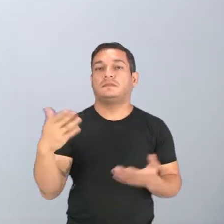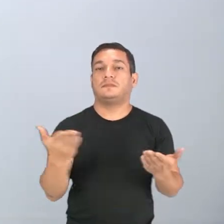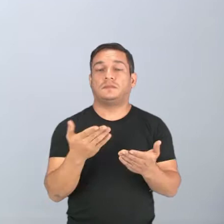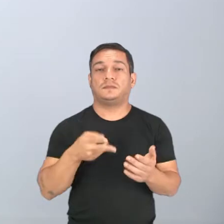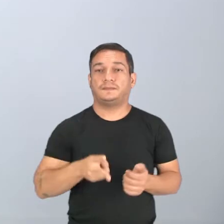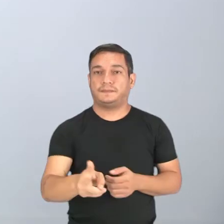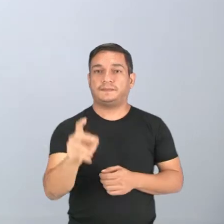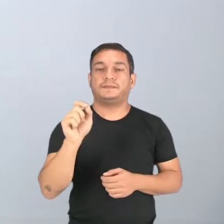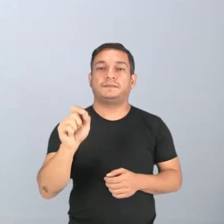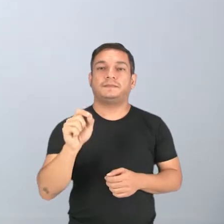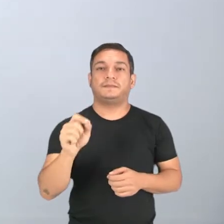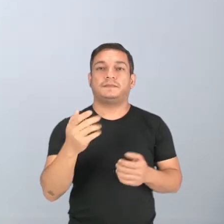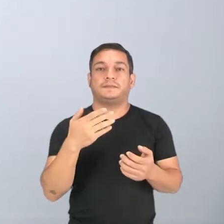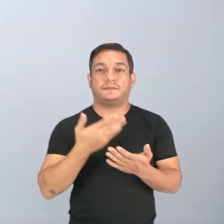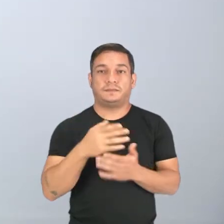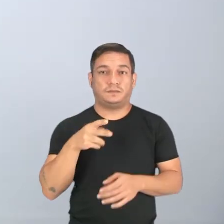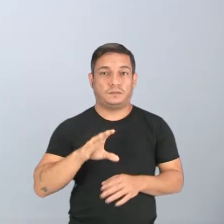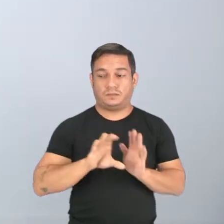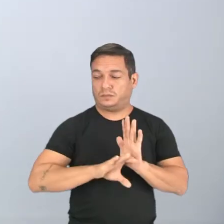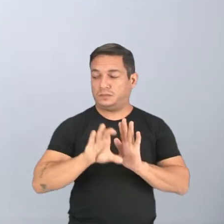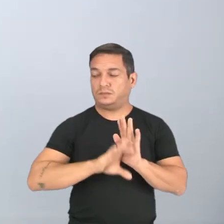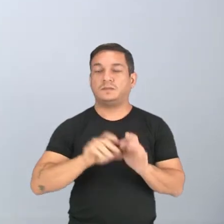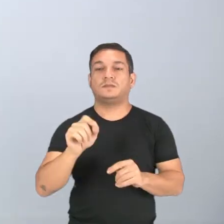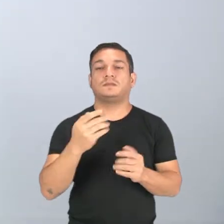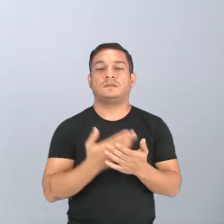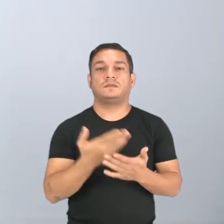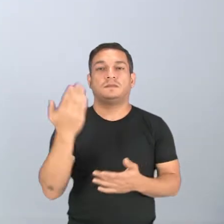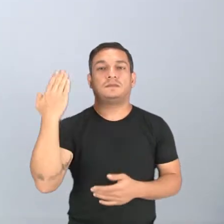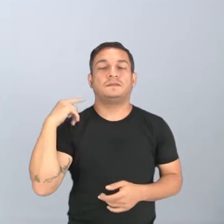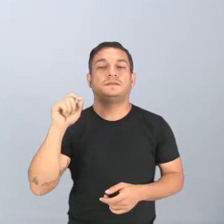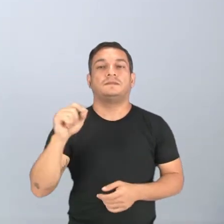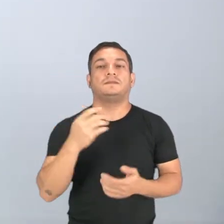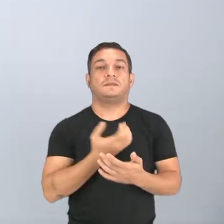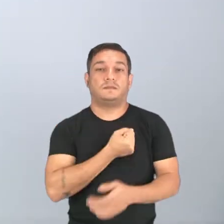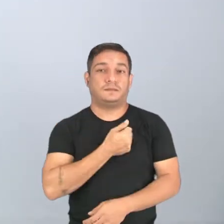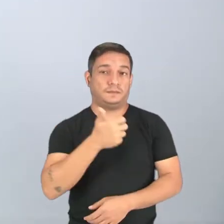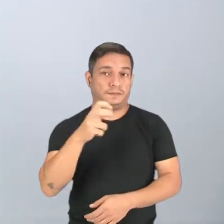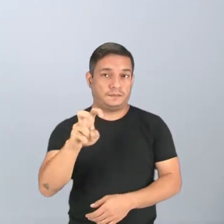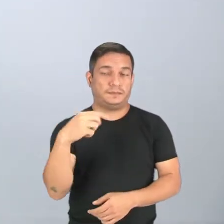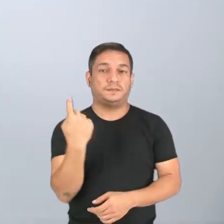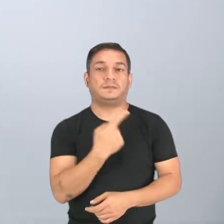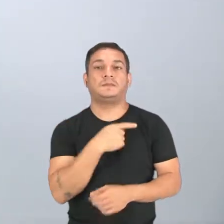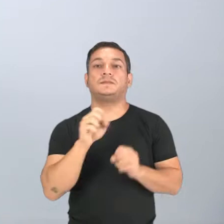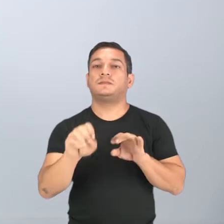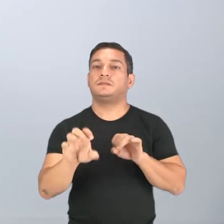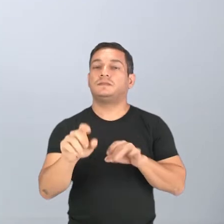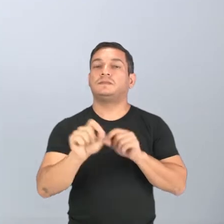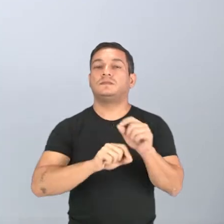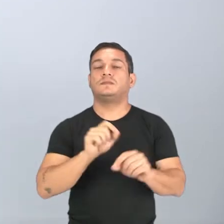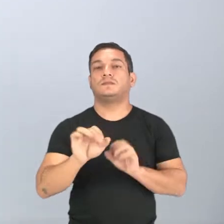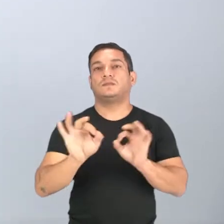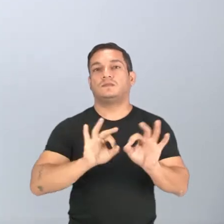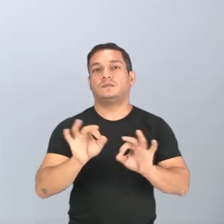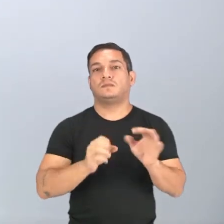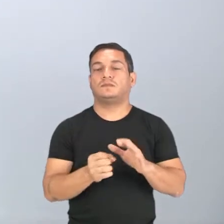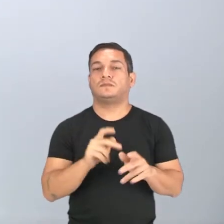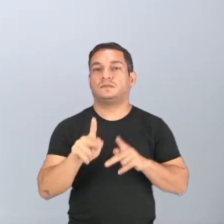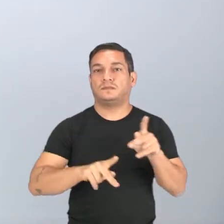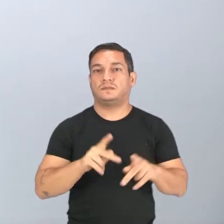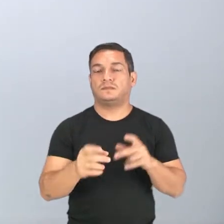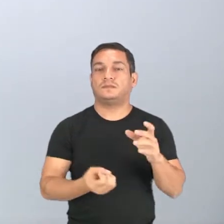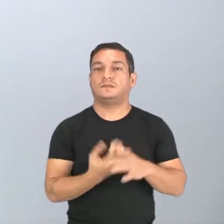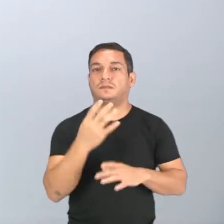vamos dar sequência ao conteúdo iniciado na aula passada, a aula 15, em que nós trabalhamos a formação da